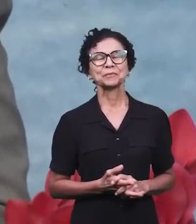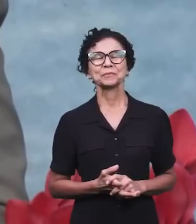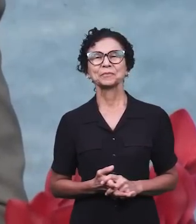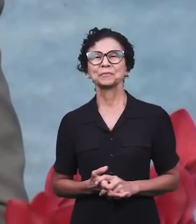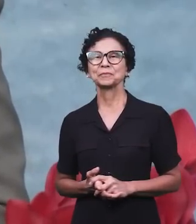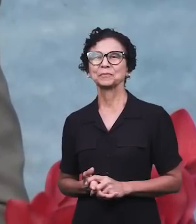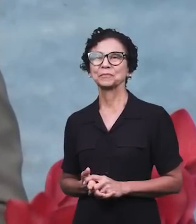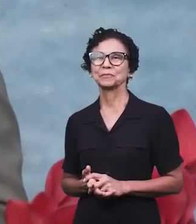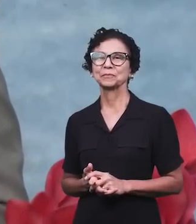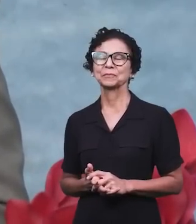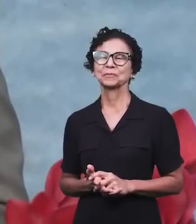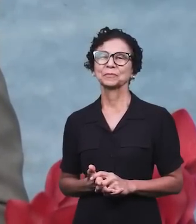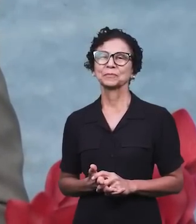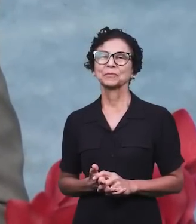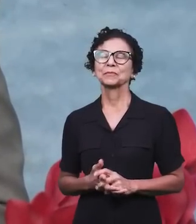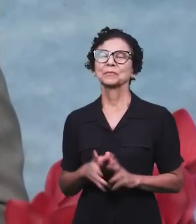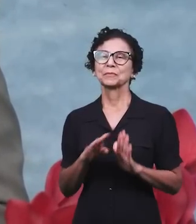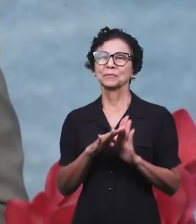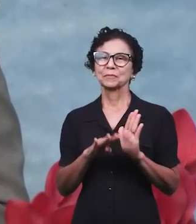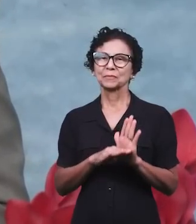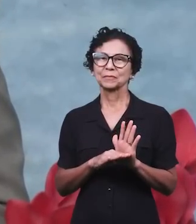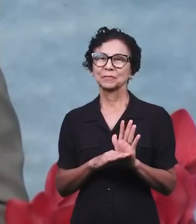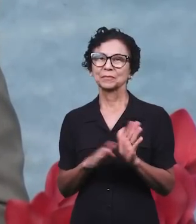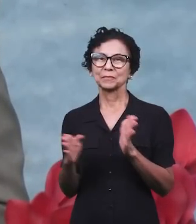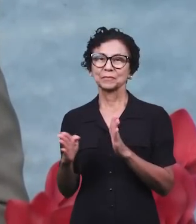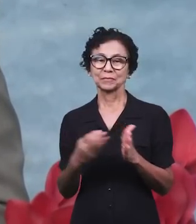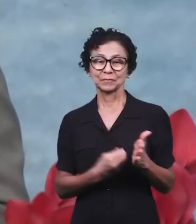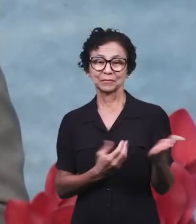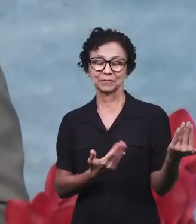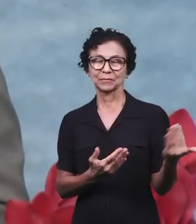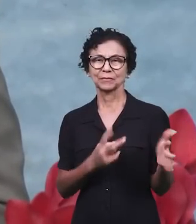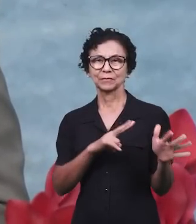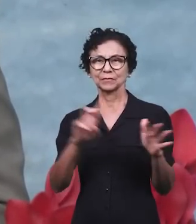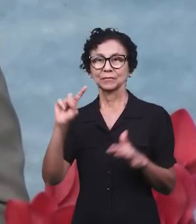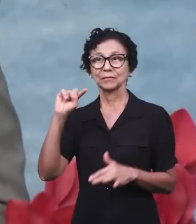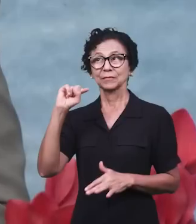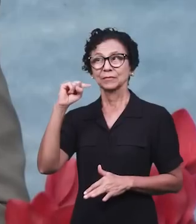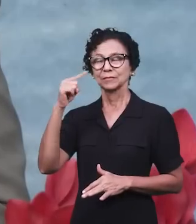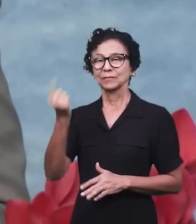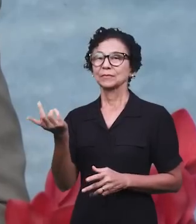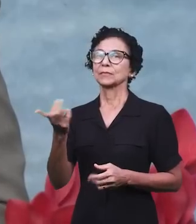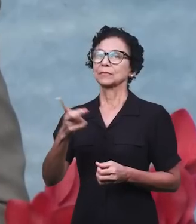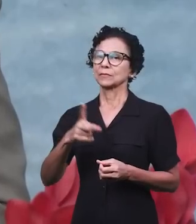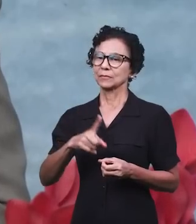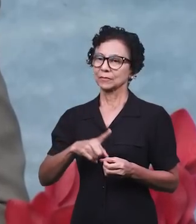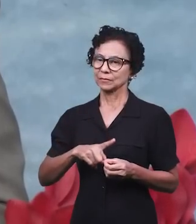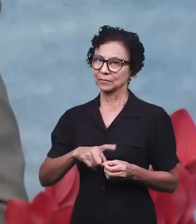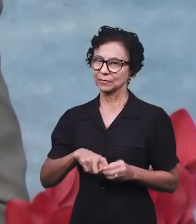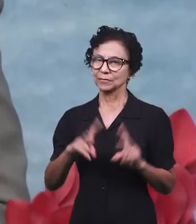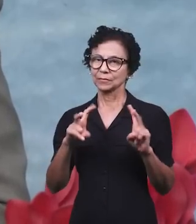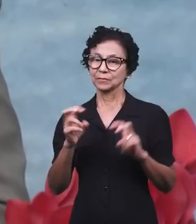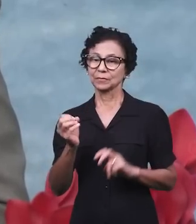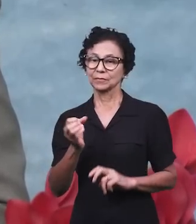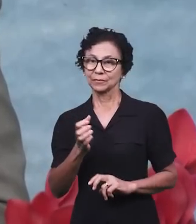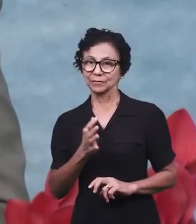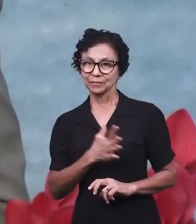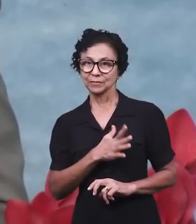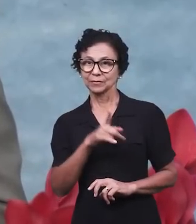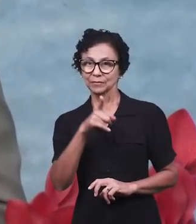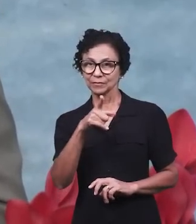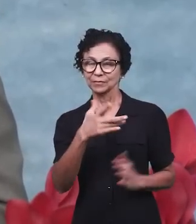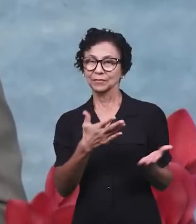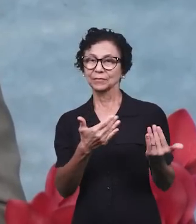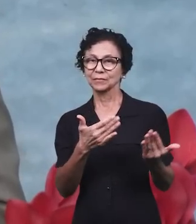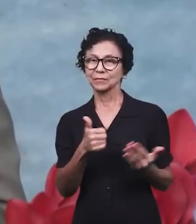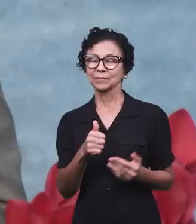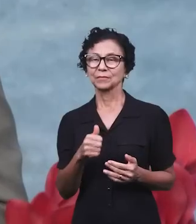então ao final de mais uma edição do programa Os Dias da Minha Mocidade. Semana que vem, se Deus quiser, a gente está de volta com um novo tema para